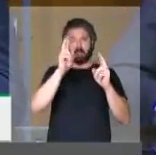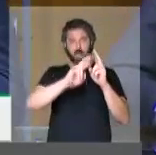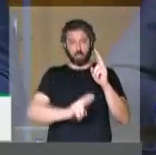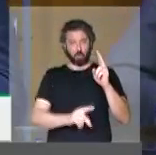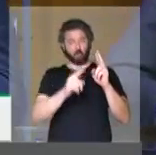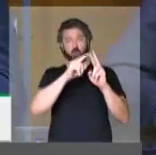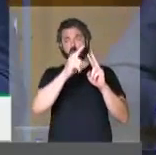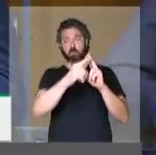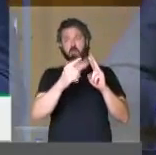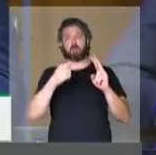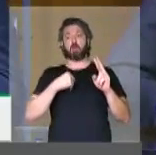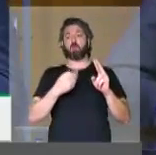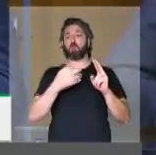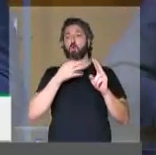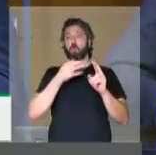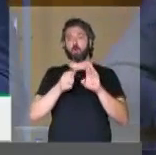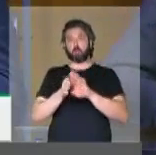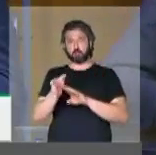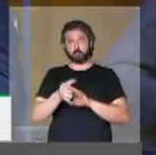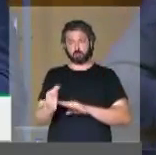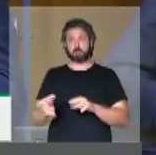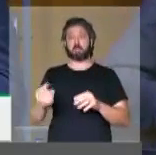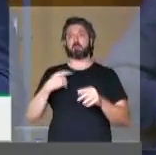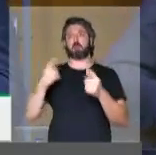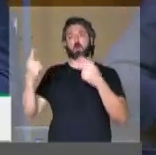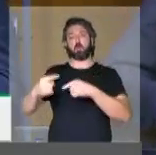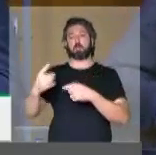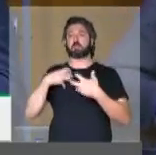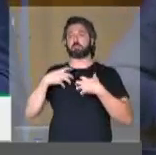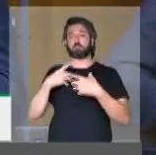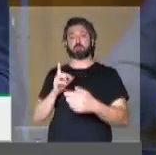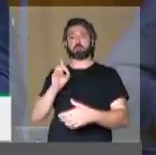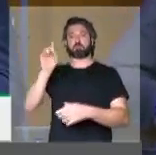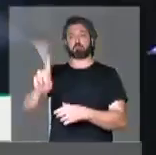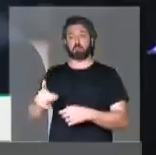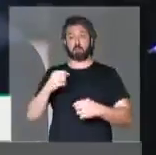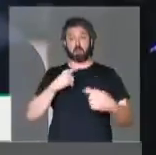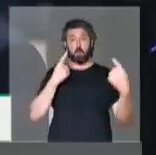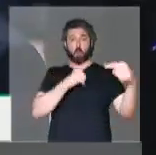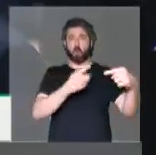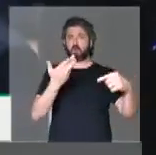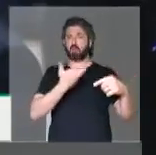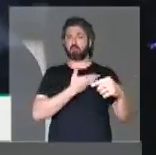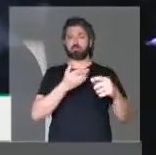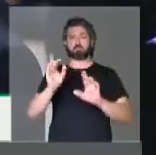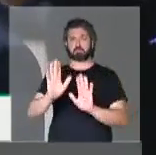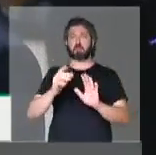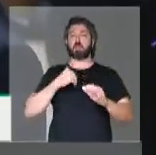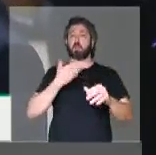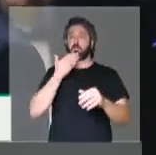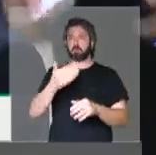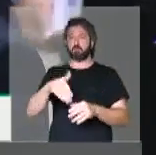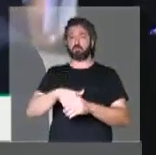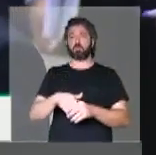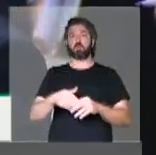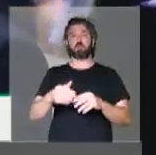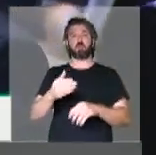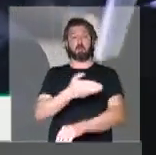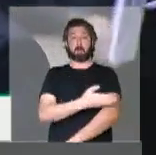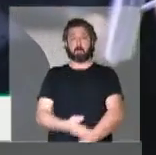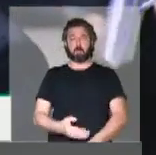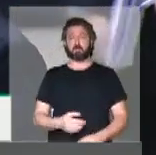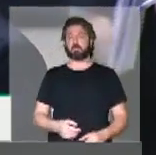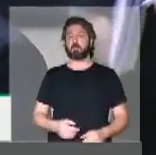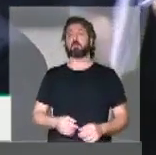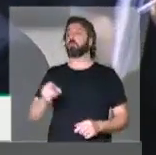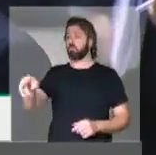mesa por completo para que a oposição esteja sempre pelo menos uma cadeira. Eu agradeço, senhor presidente. Não é nada pessoal contra os colegas, inclusive fiz questão de votar em branco. Vossa